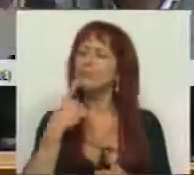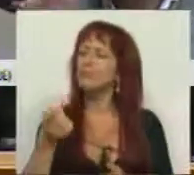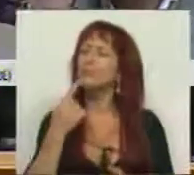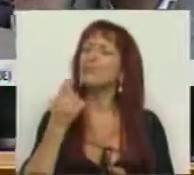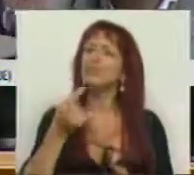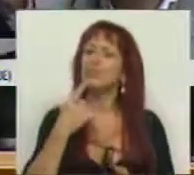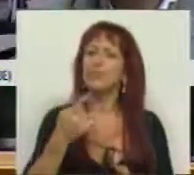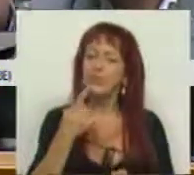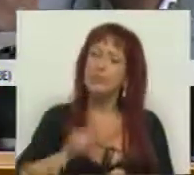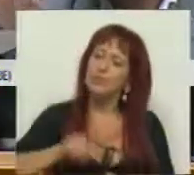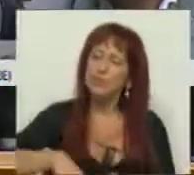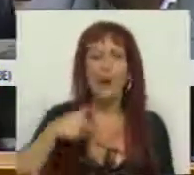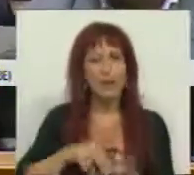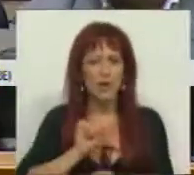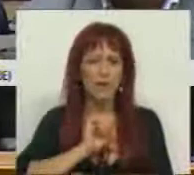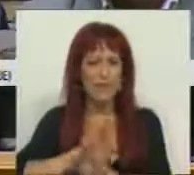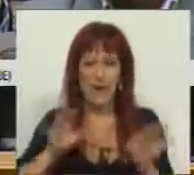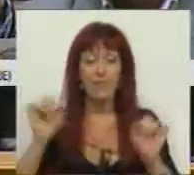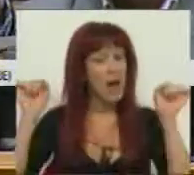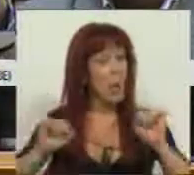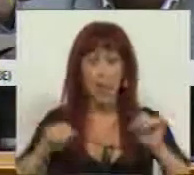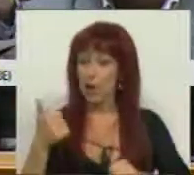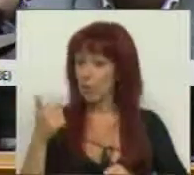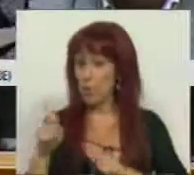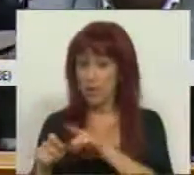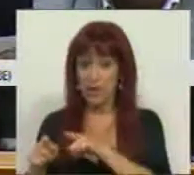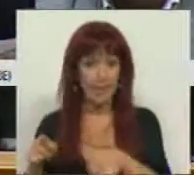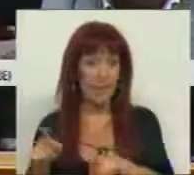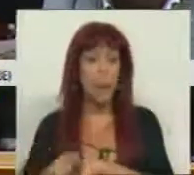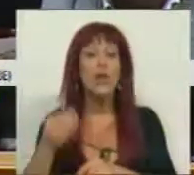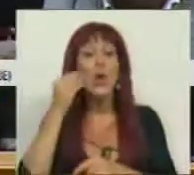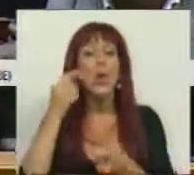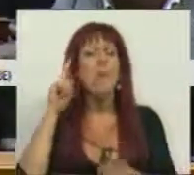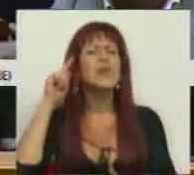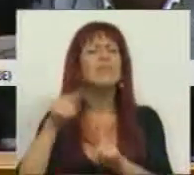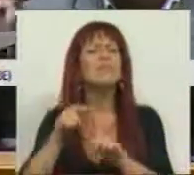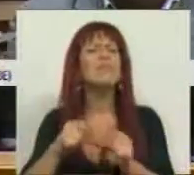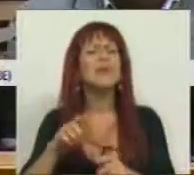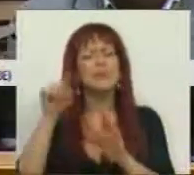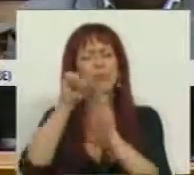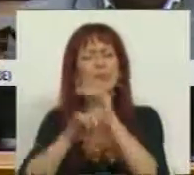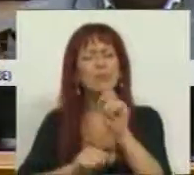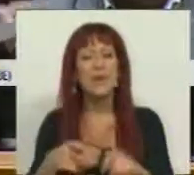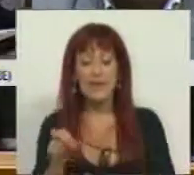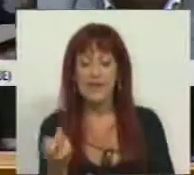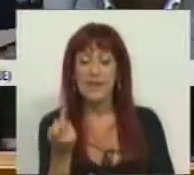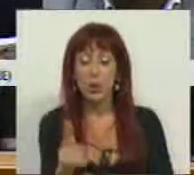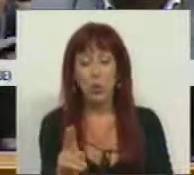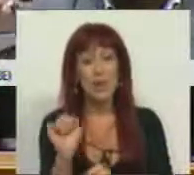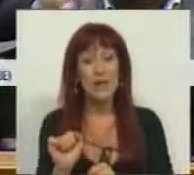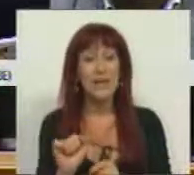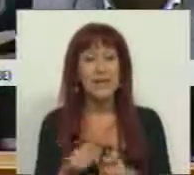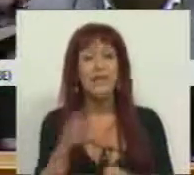reafirmar esta nossa posição. A discordância do Bloco de Esquerda está nas finalidades estatutárias da SURU e na